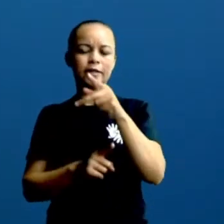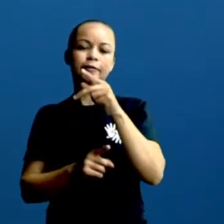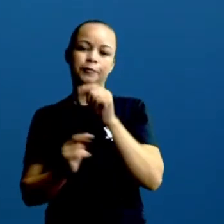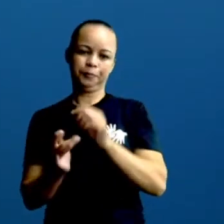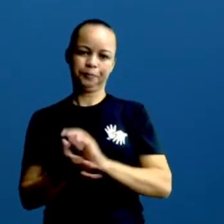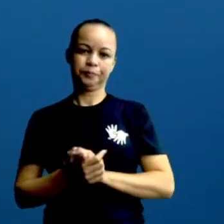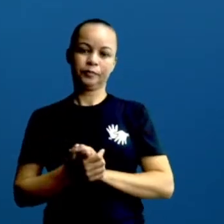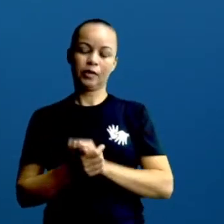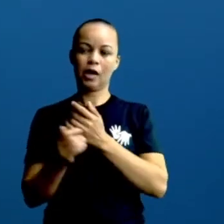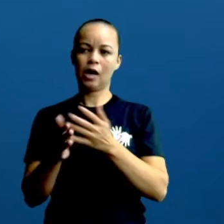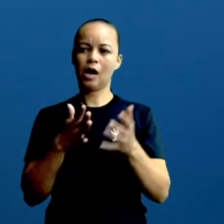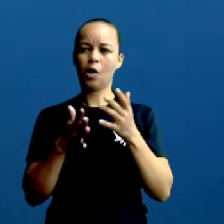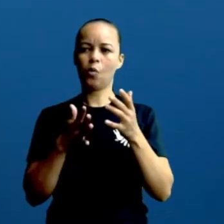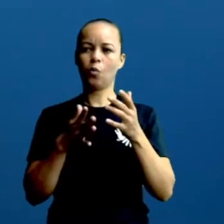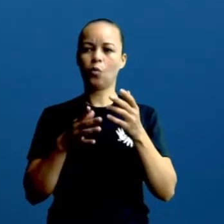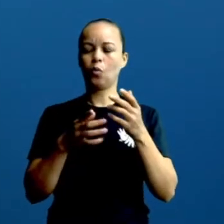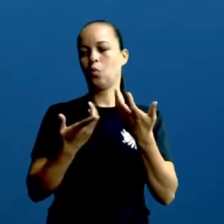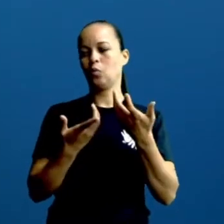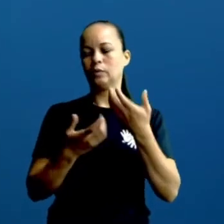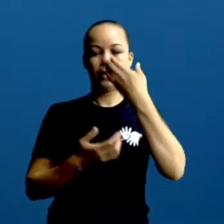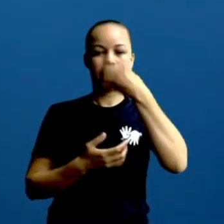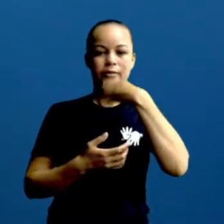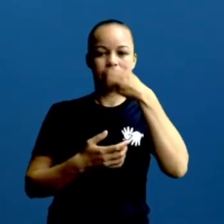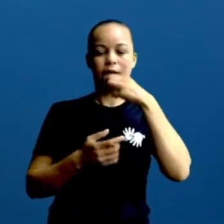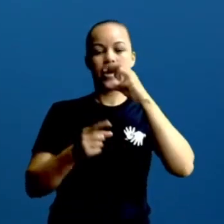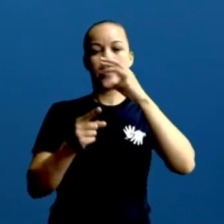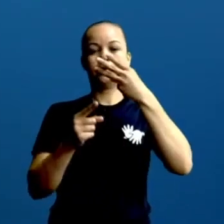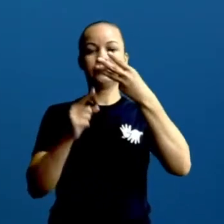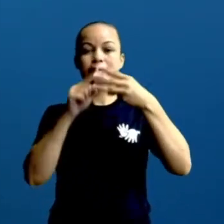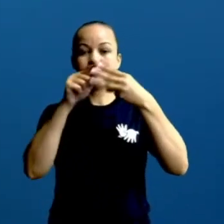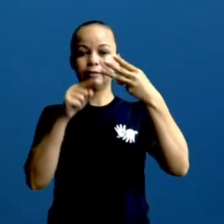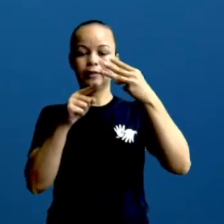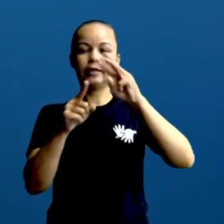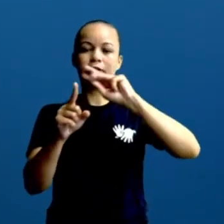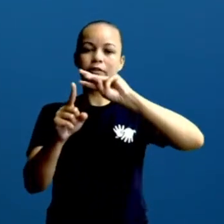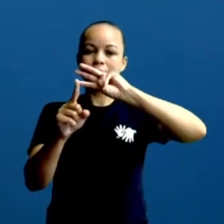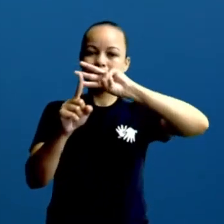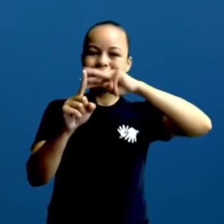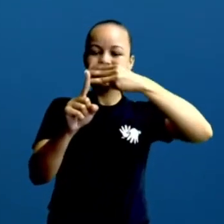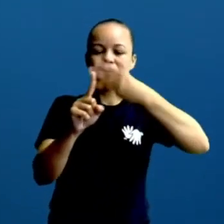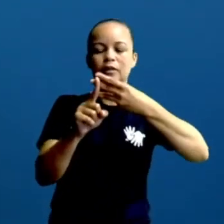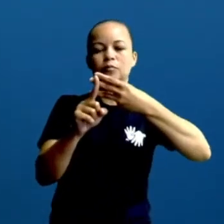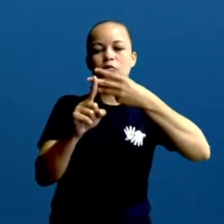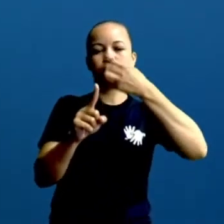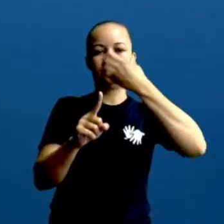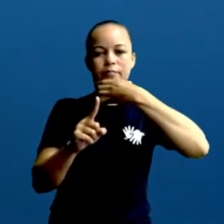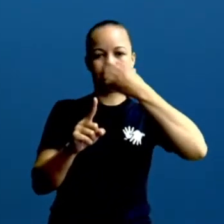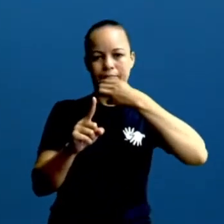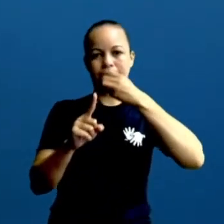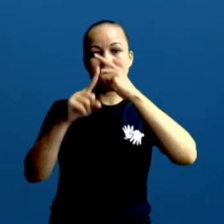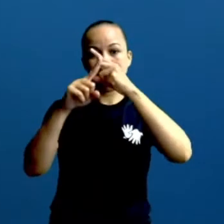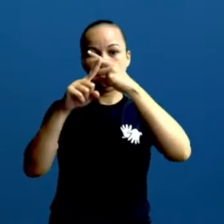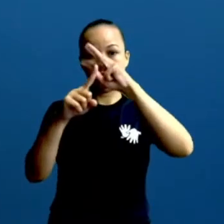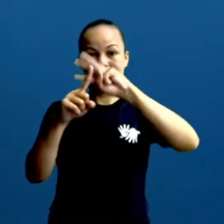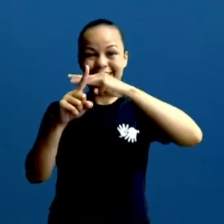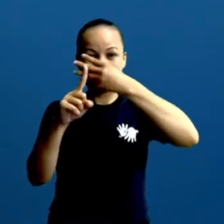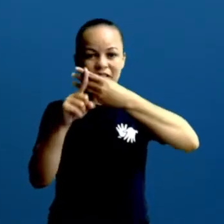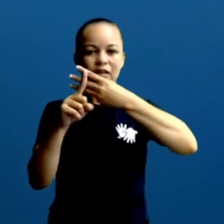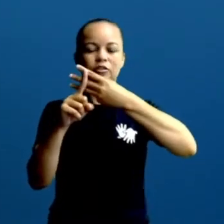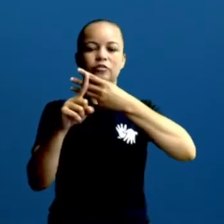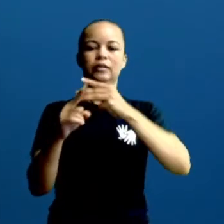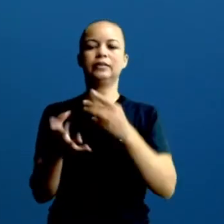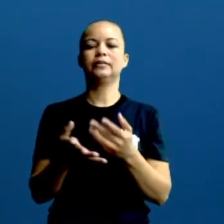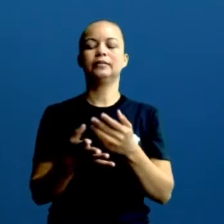o triplo de uma maçã é três maçãs são três vezes essa massa e a